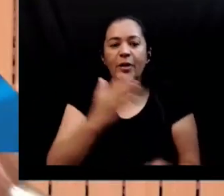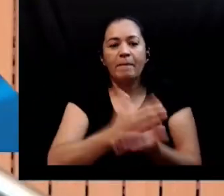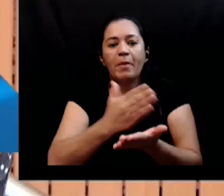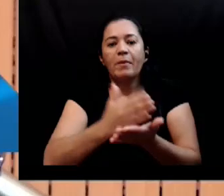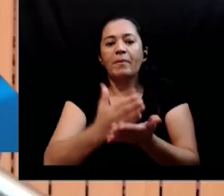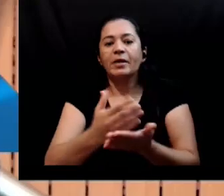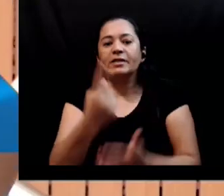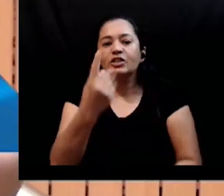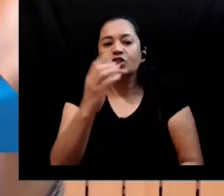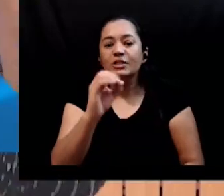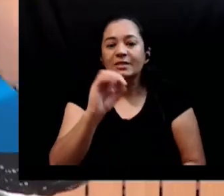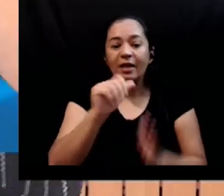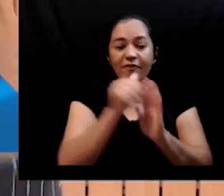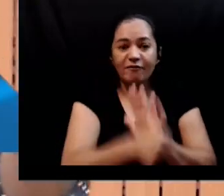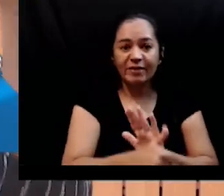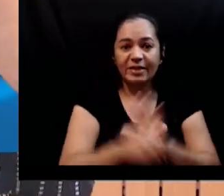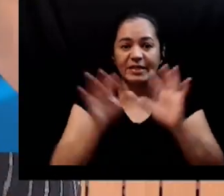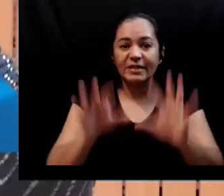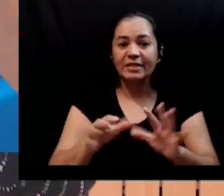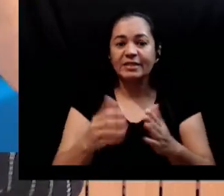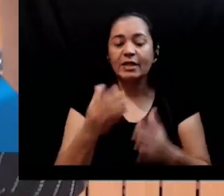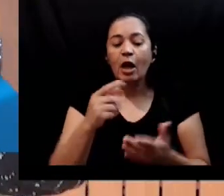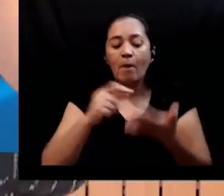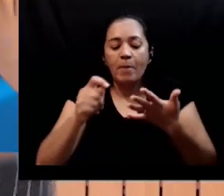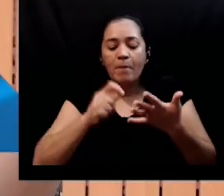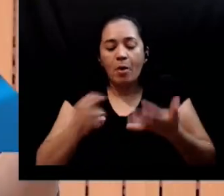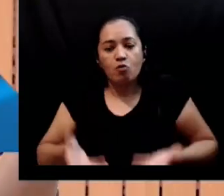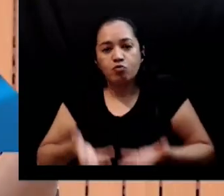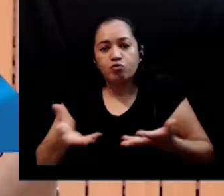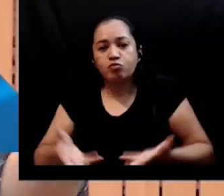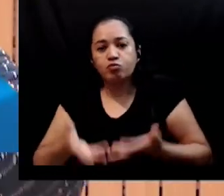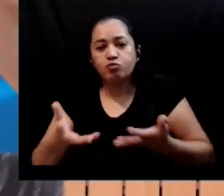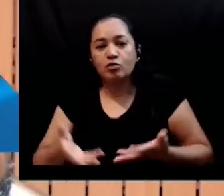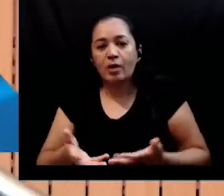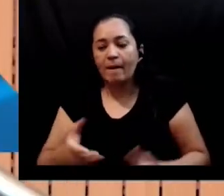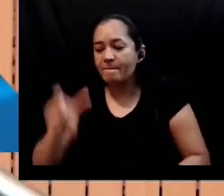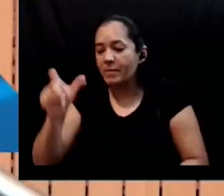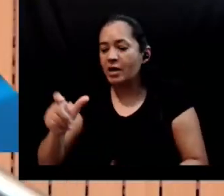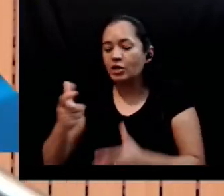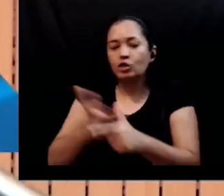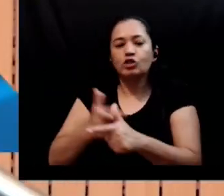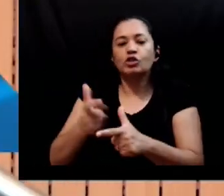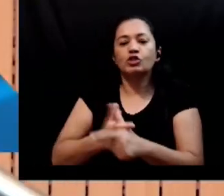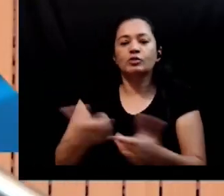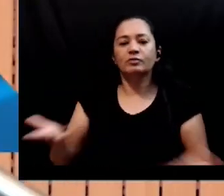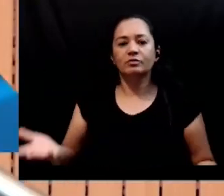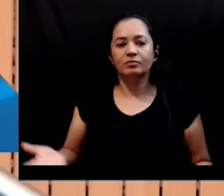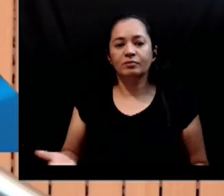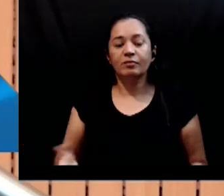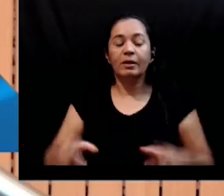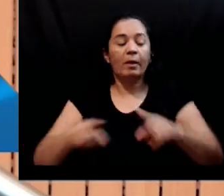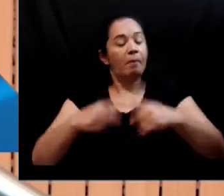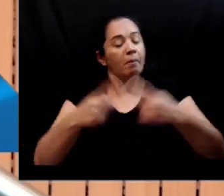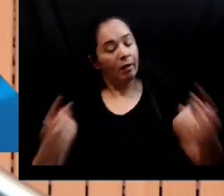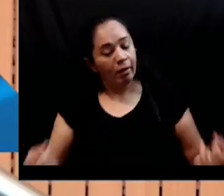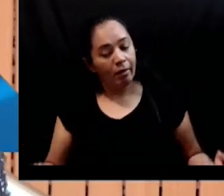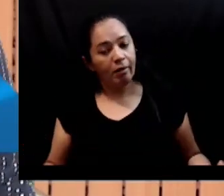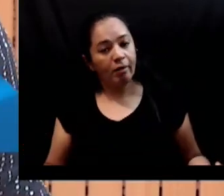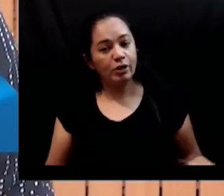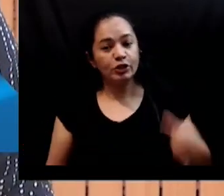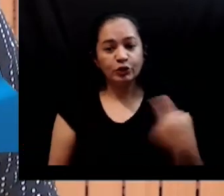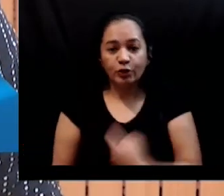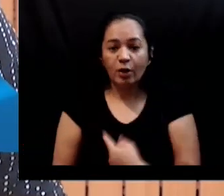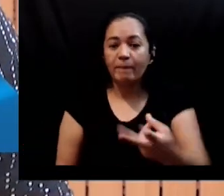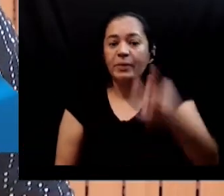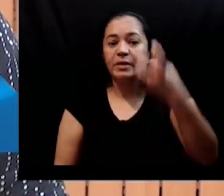vezes. Isso é um benefício, é um incentivo para os grandes devedores. Ao mesmo tempo, a gente vê que a